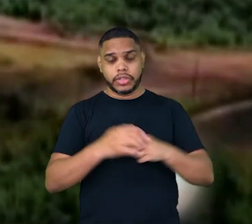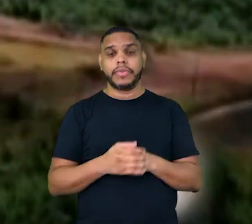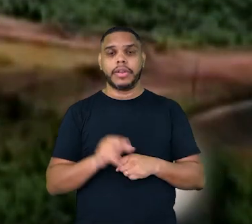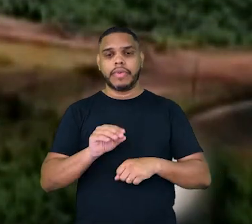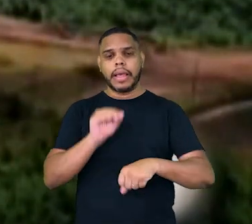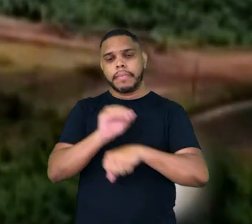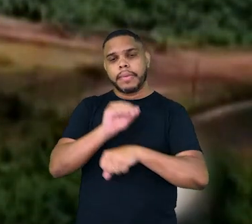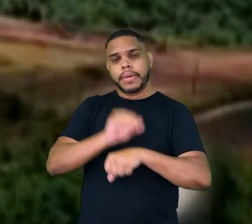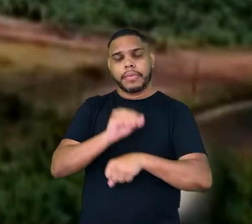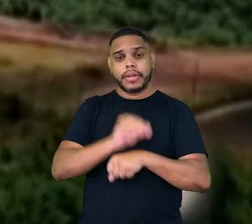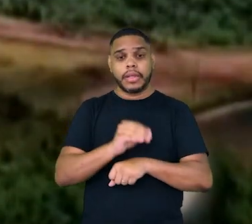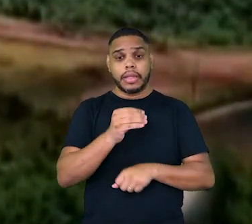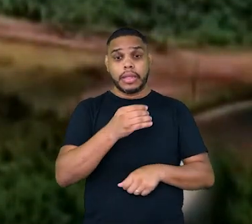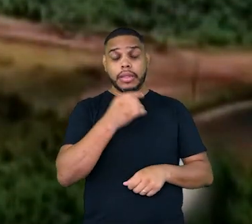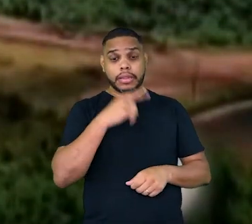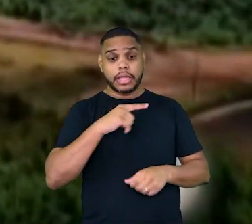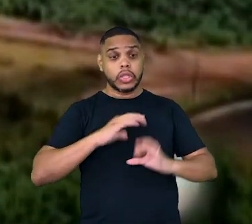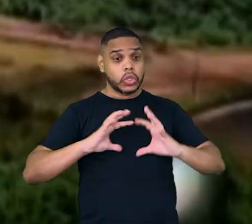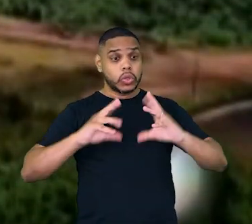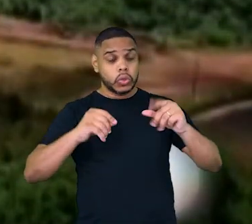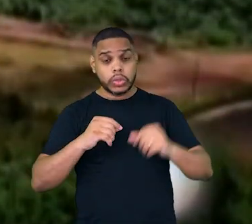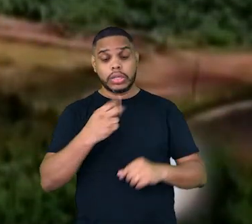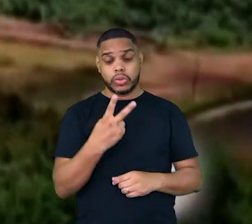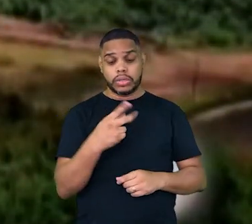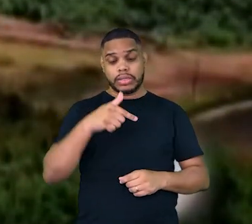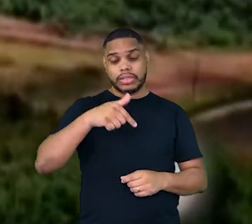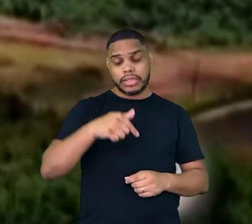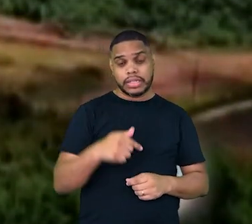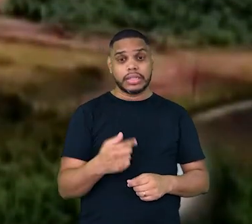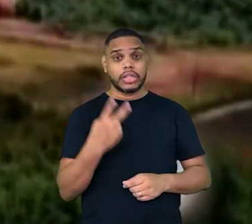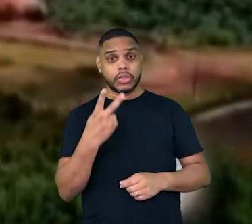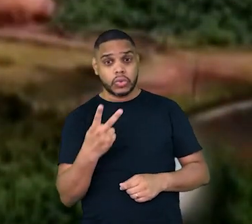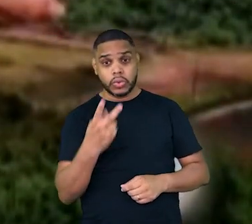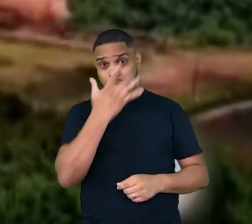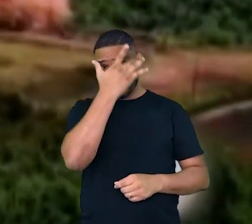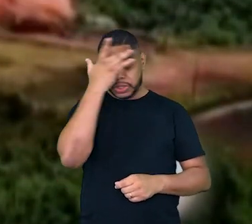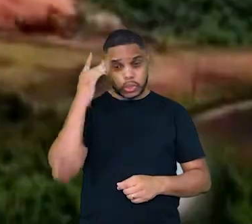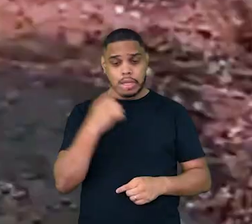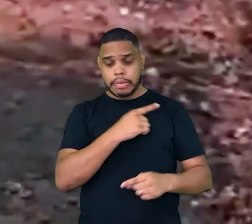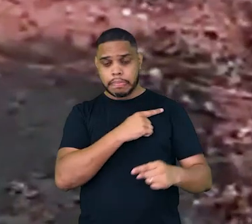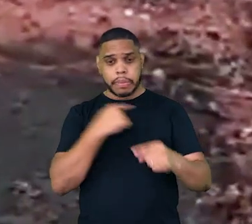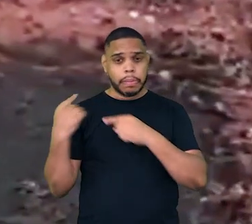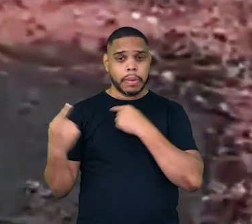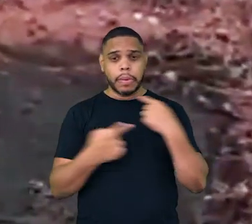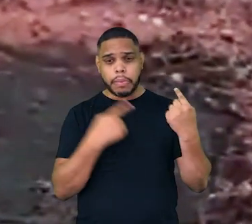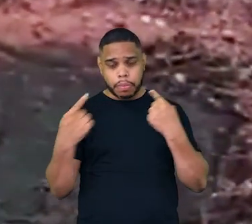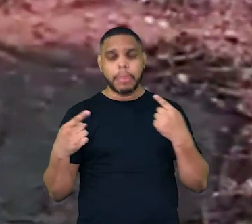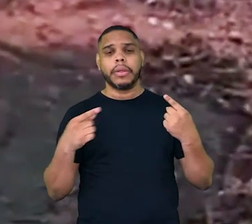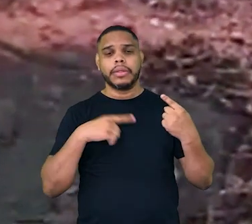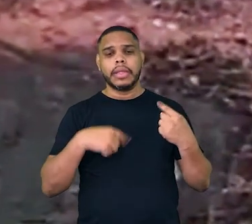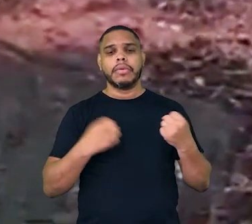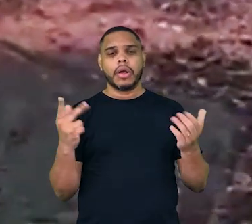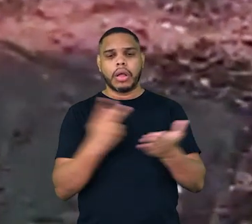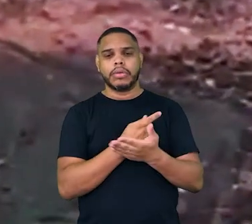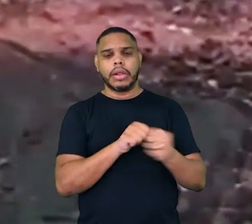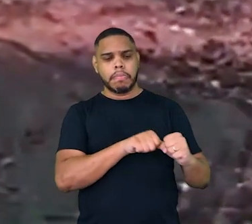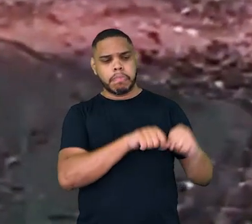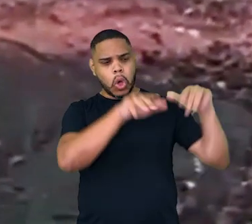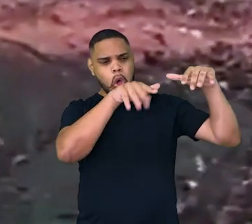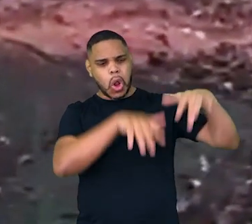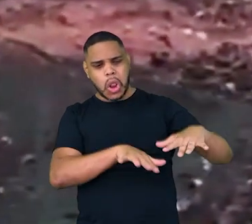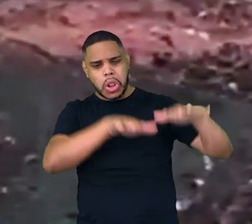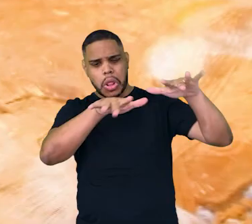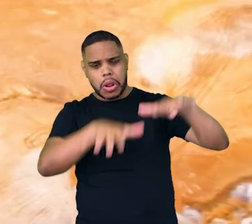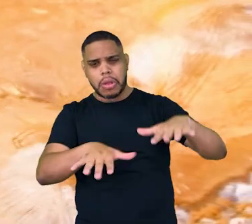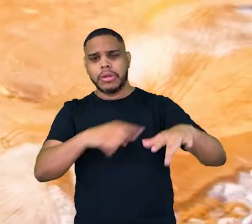Serão beneficiados os espólios de todas as 272 pessoas vitimadas ou afetadas pela ruptura